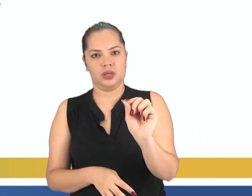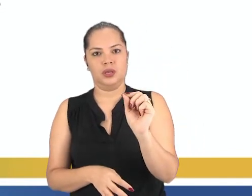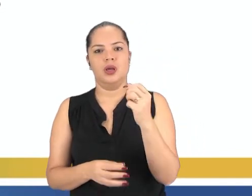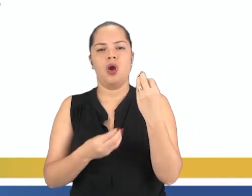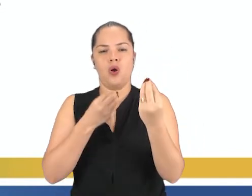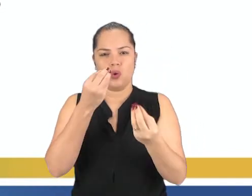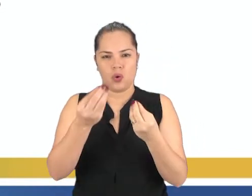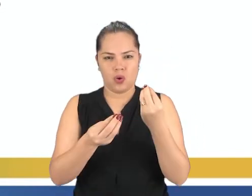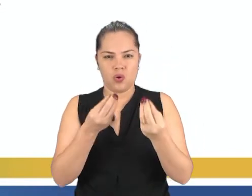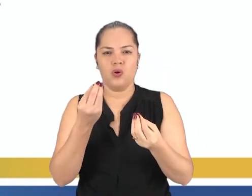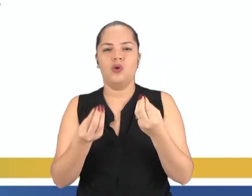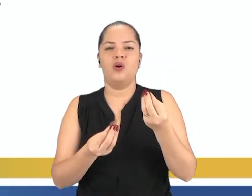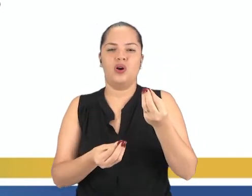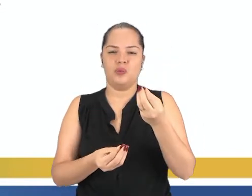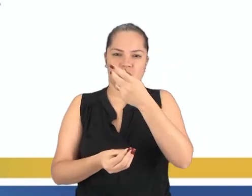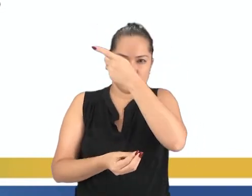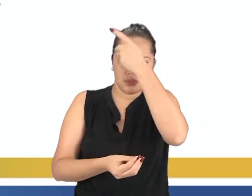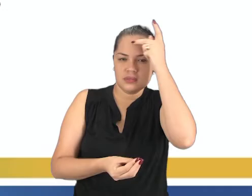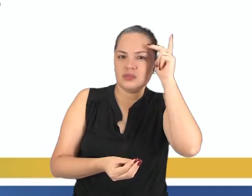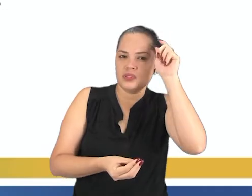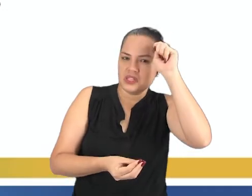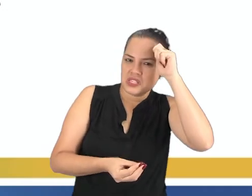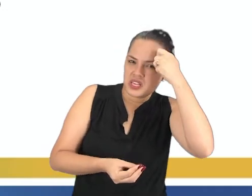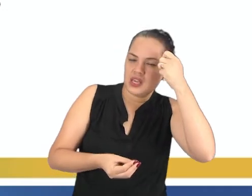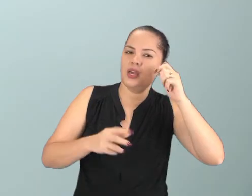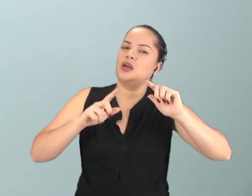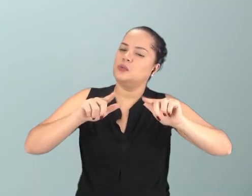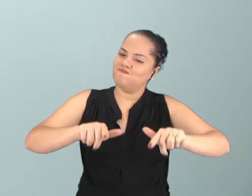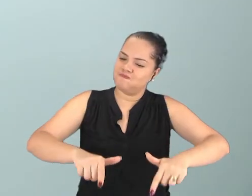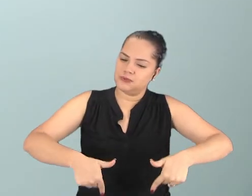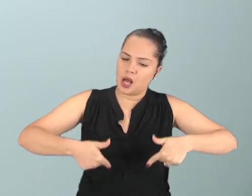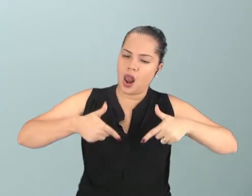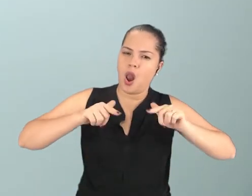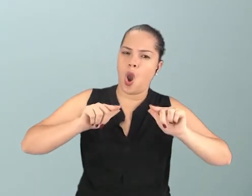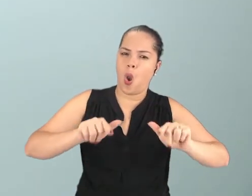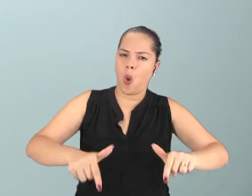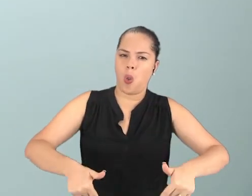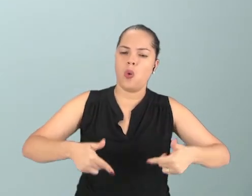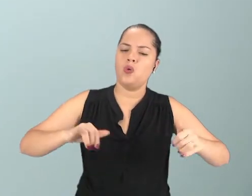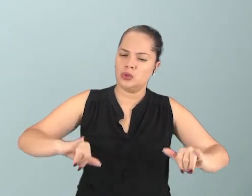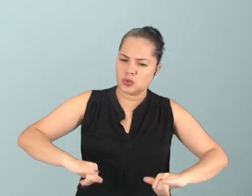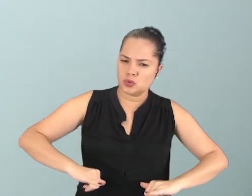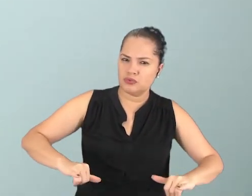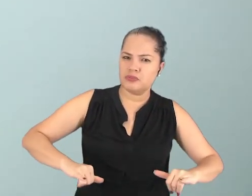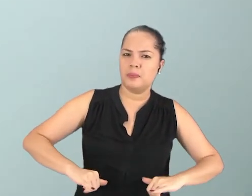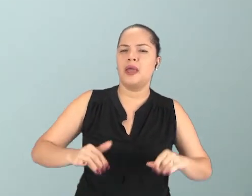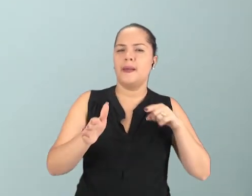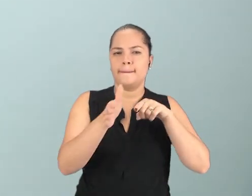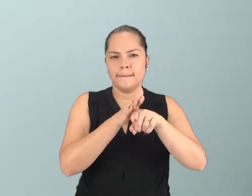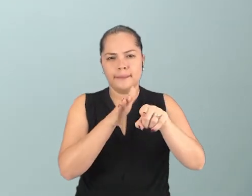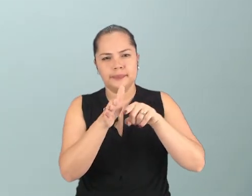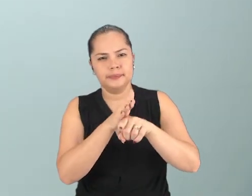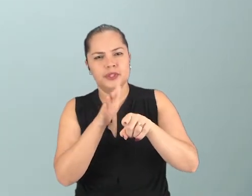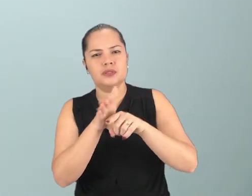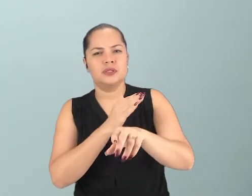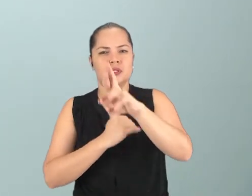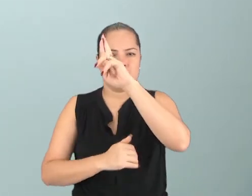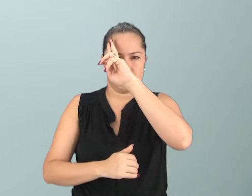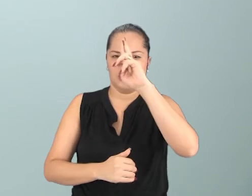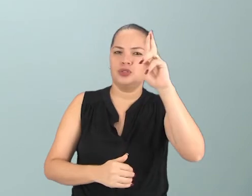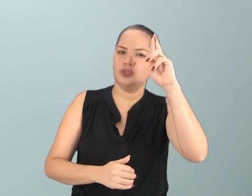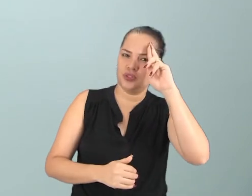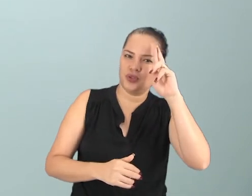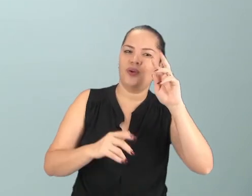do negro, para você entender mais todas as lutas que o negro passou. Pesquise sobre a história dos negros e suas